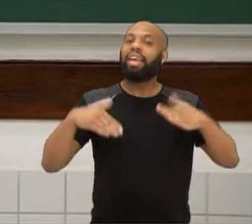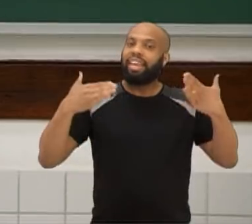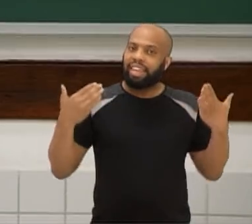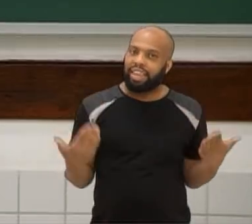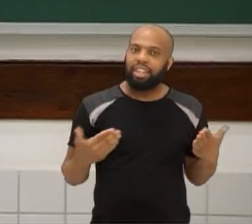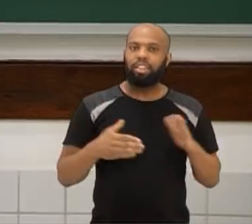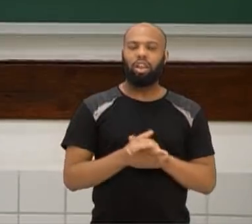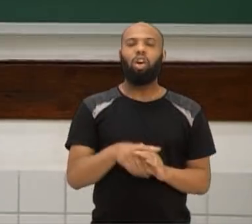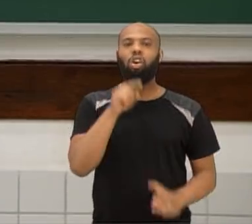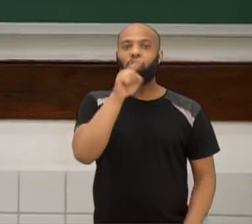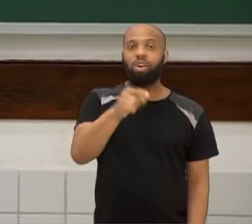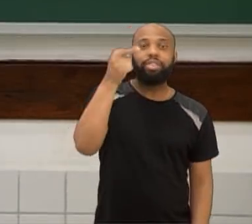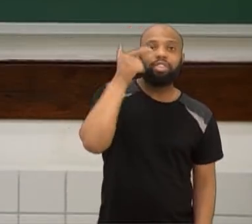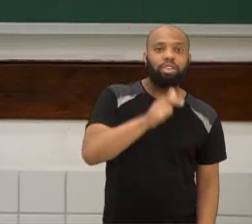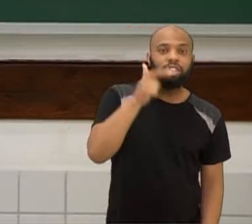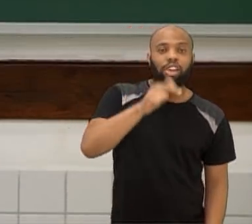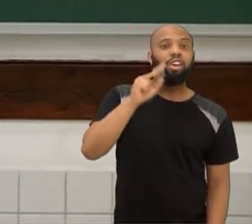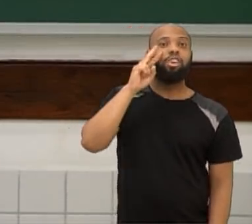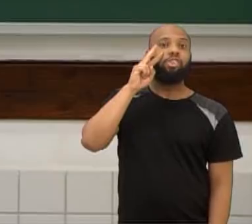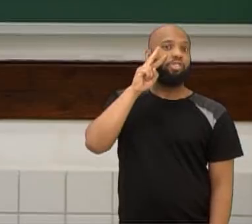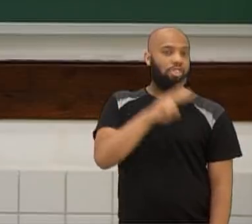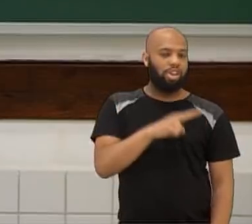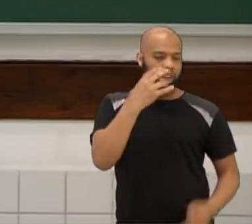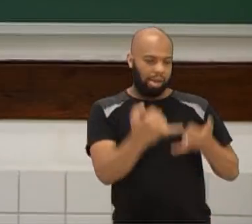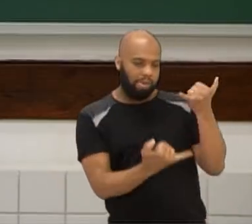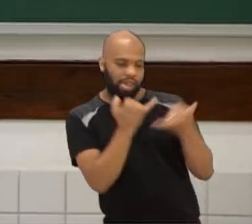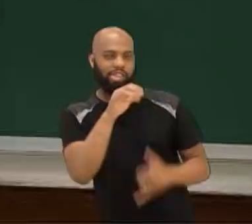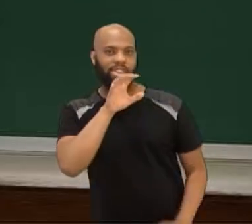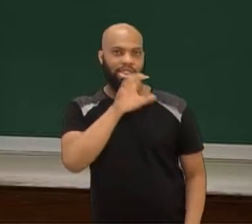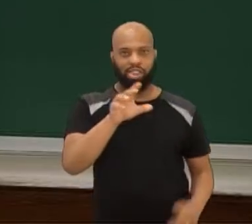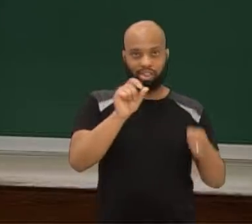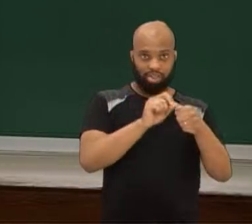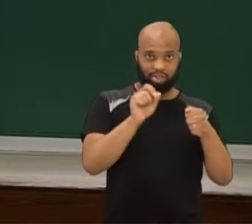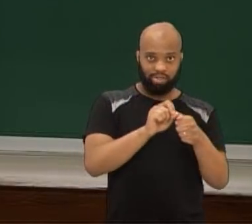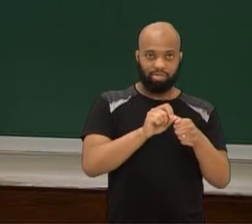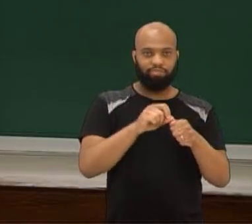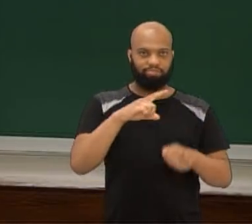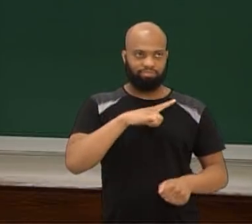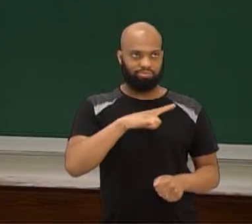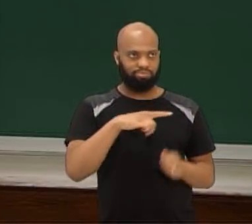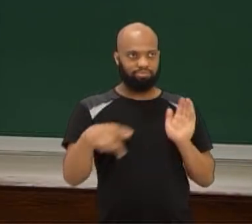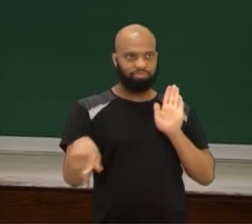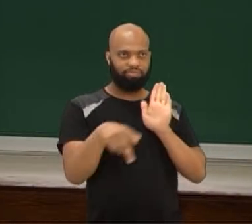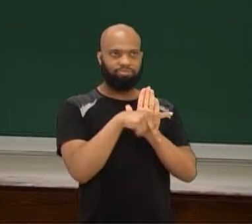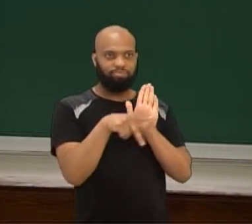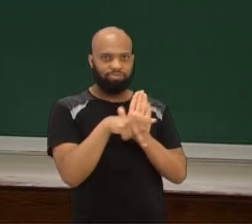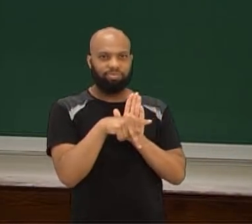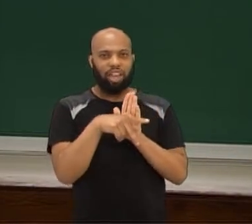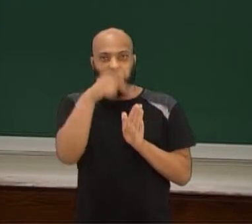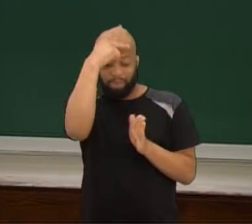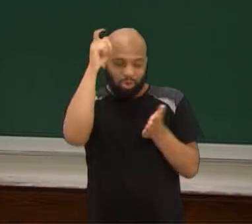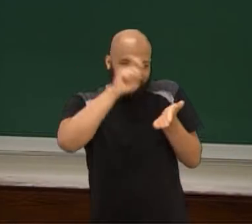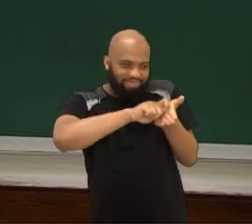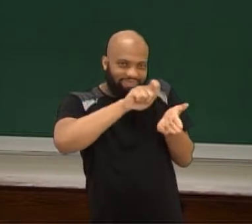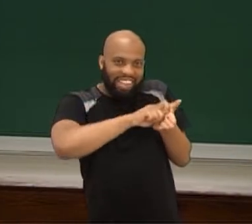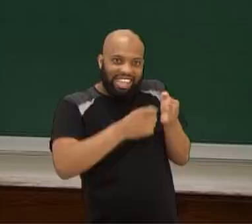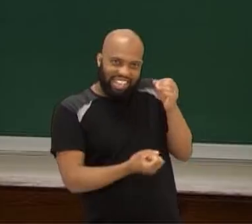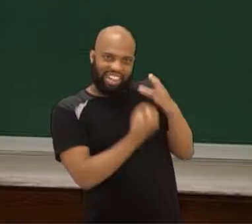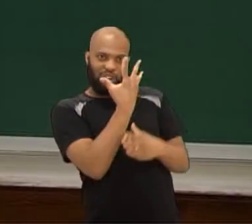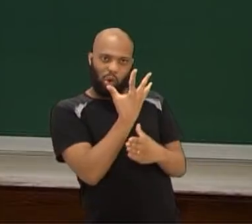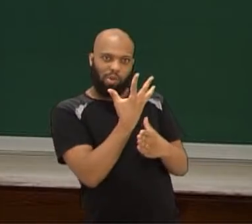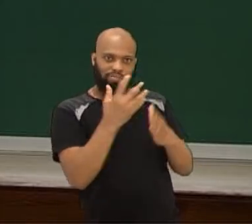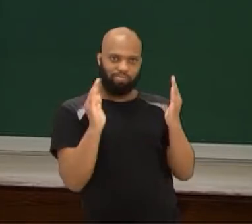E então, conseguiram ver aí que brincadeira é essa feita ali pelo locutor?